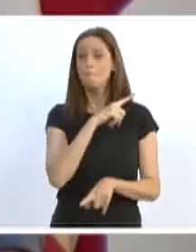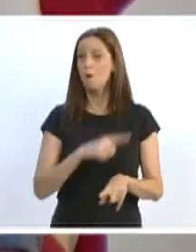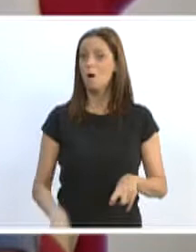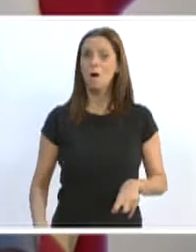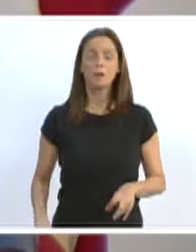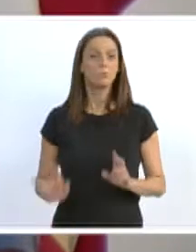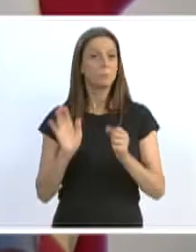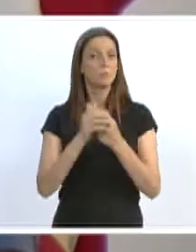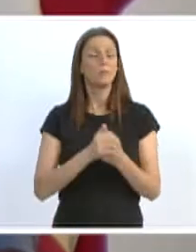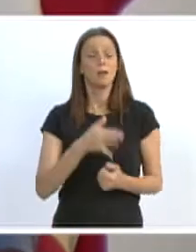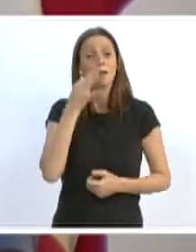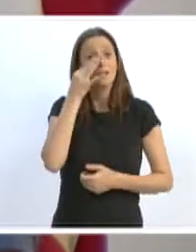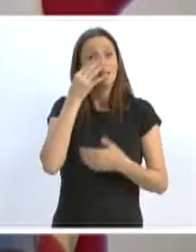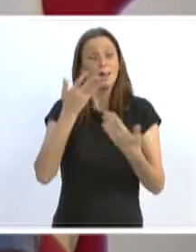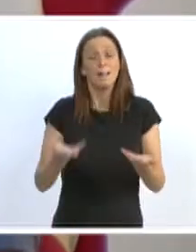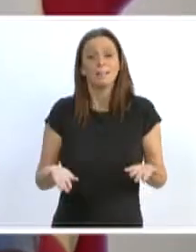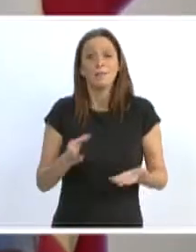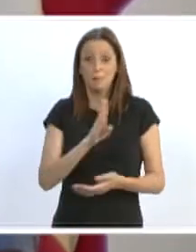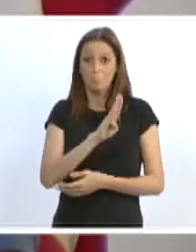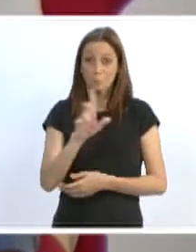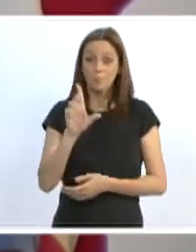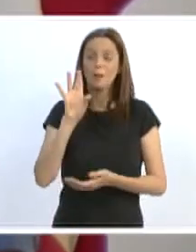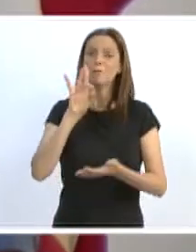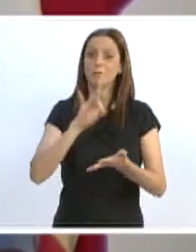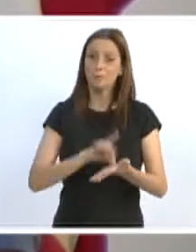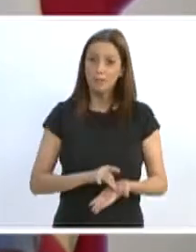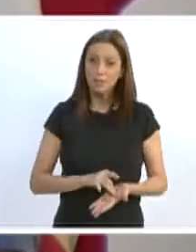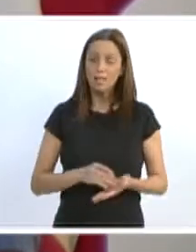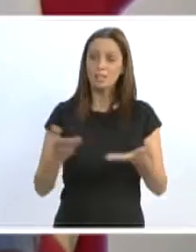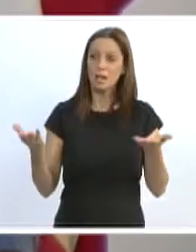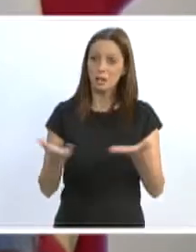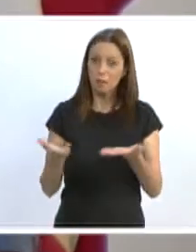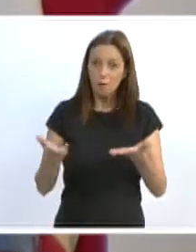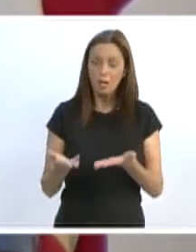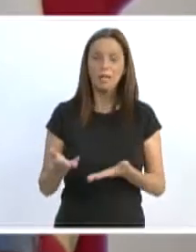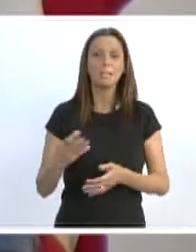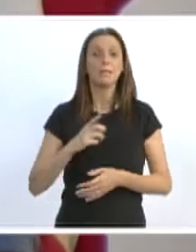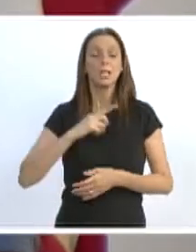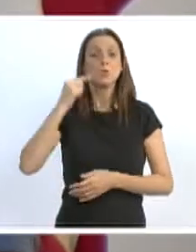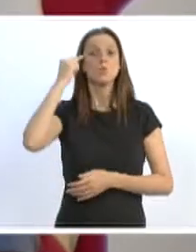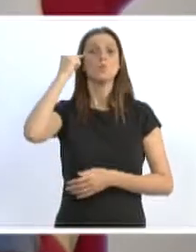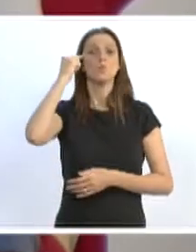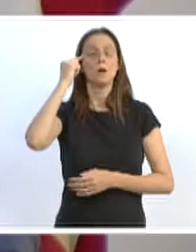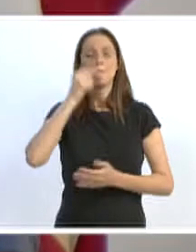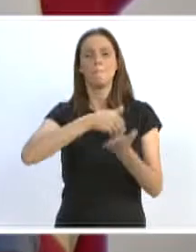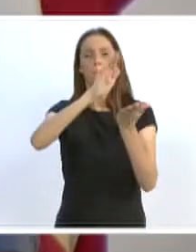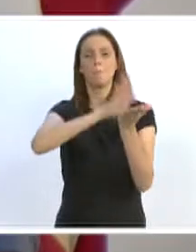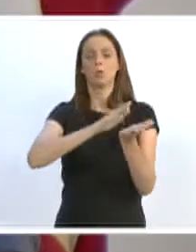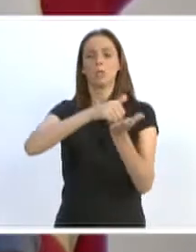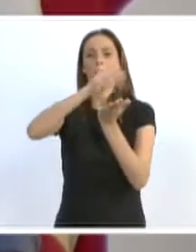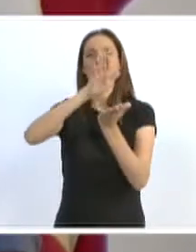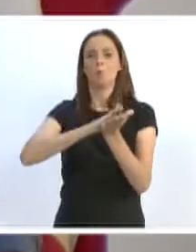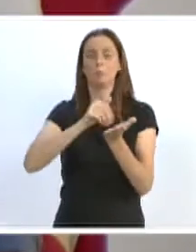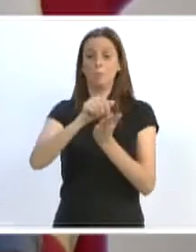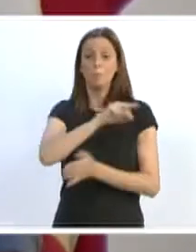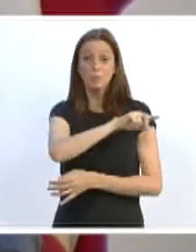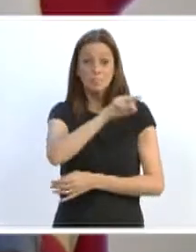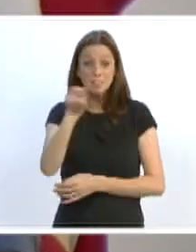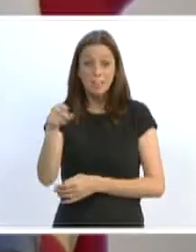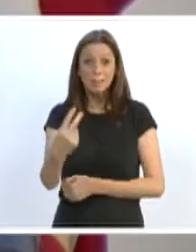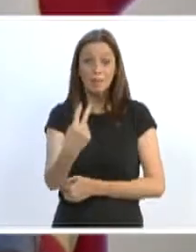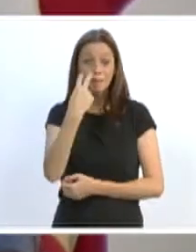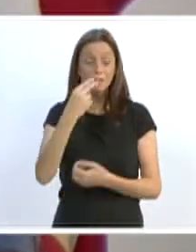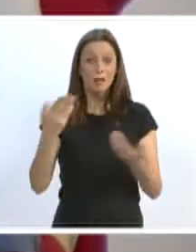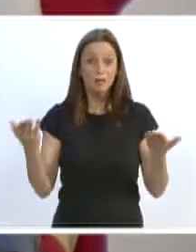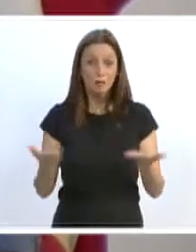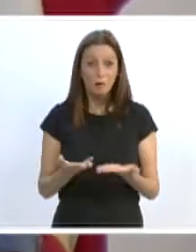realidade blumenau se tornou a indústria da multa o telespectador para que você entenda